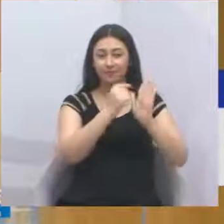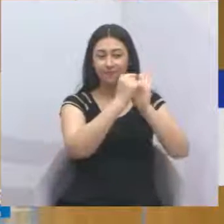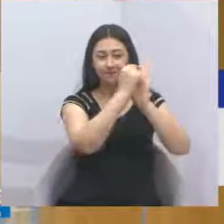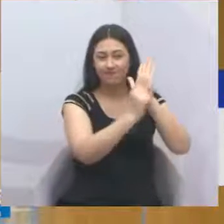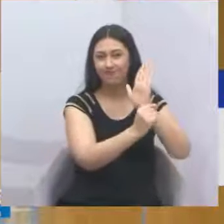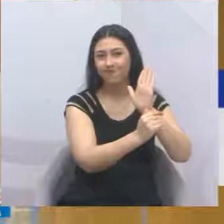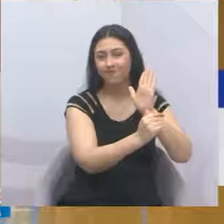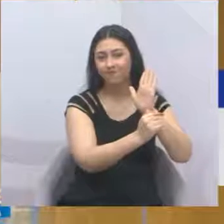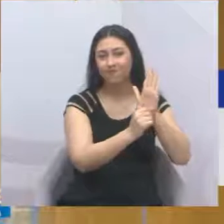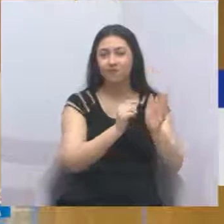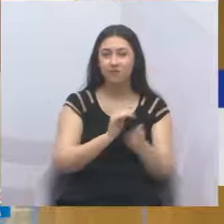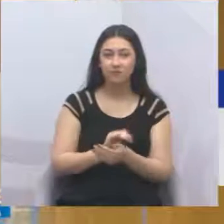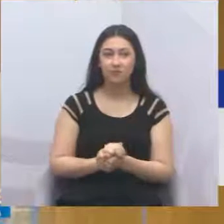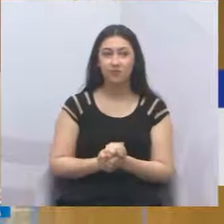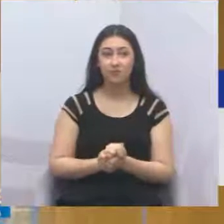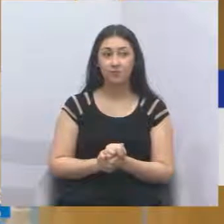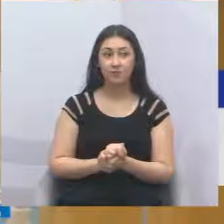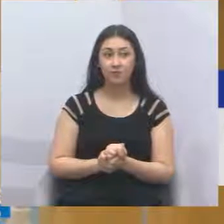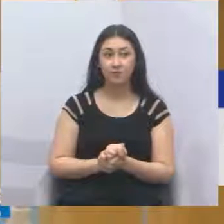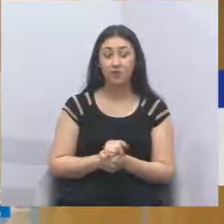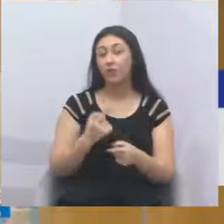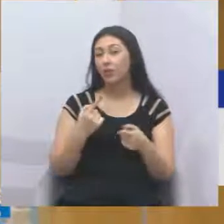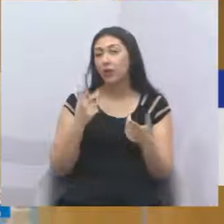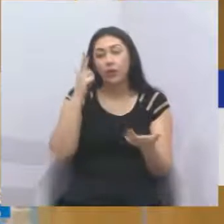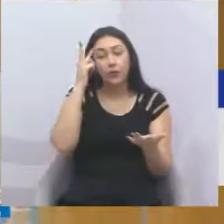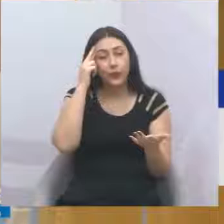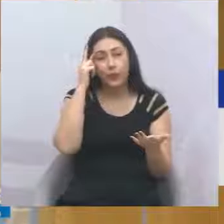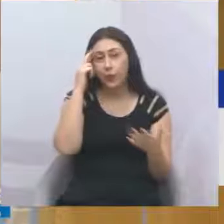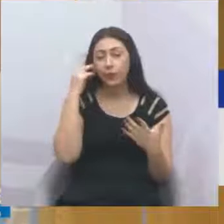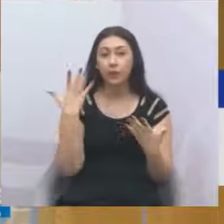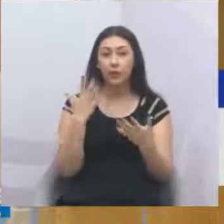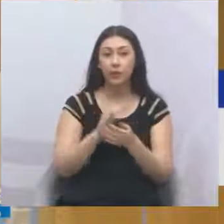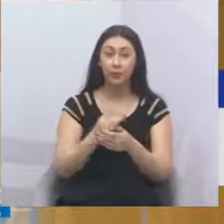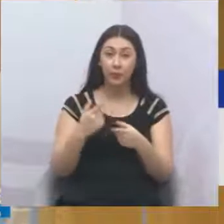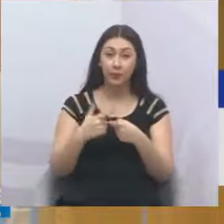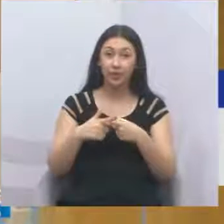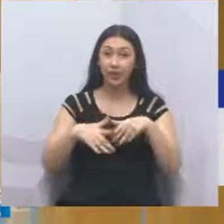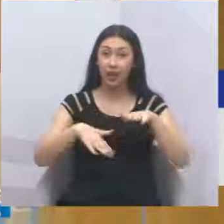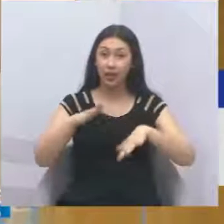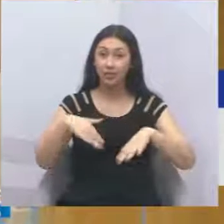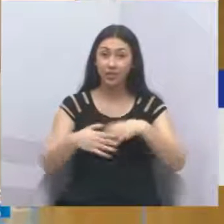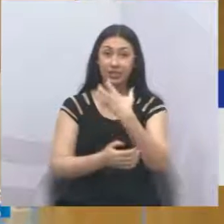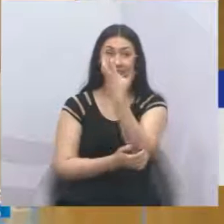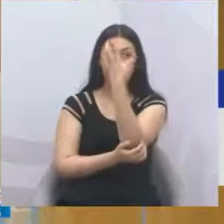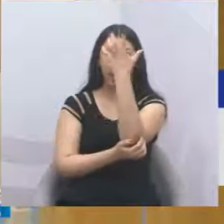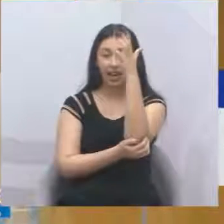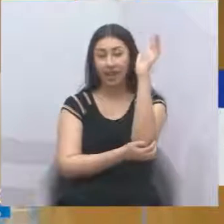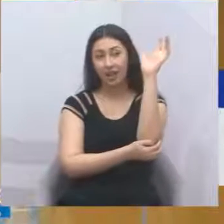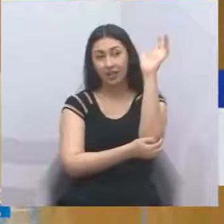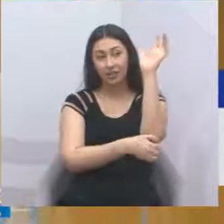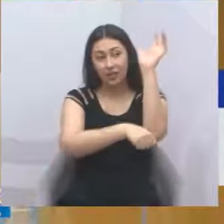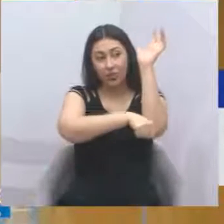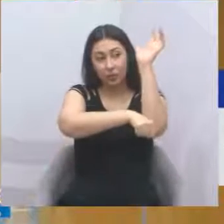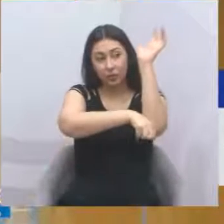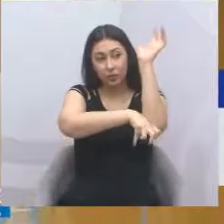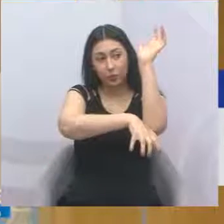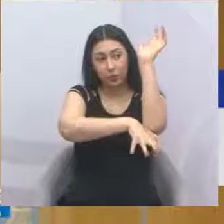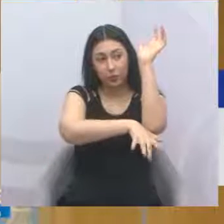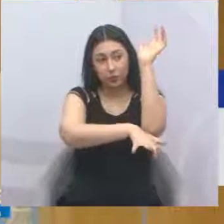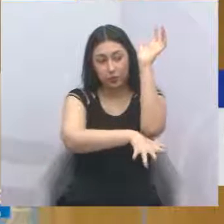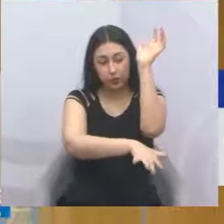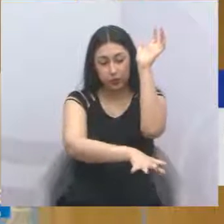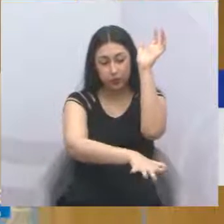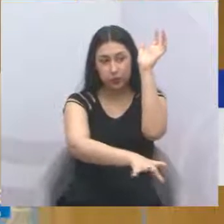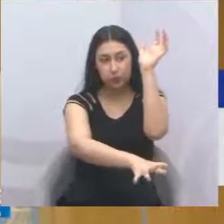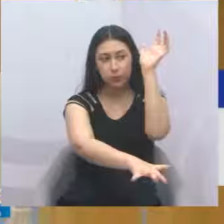trincadas, que é natural, dependendo da espécie plantada, você não sabe o que vai ocasionar,